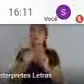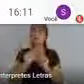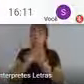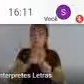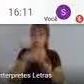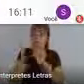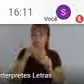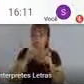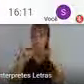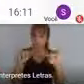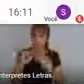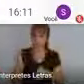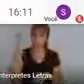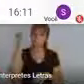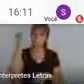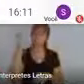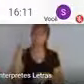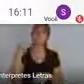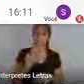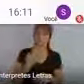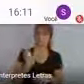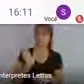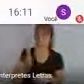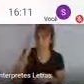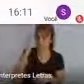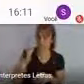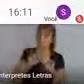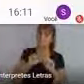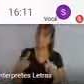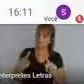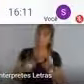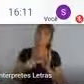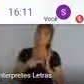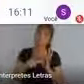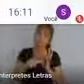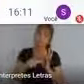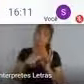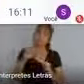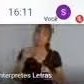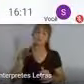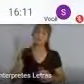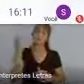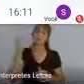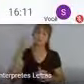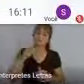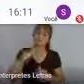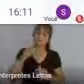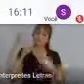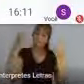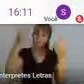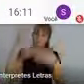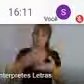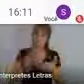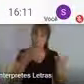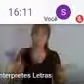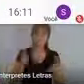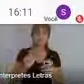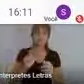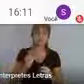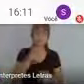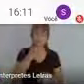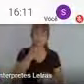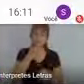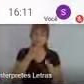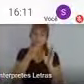avisos importantes que nós já sabemos, mas sempre é importante reforçar, principalmente manter os microfones